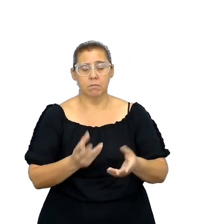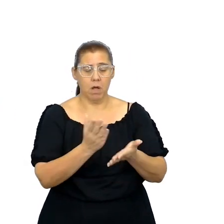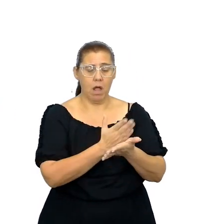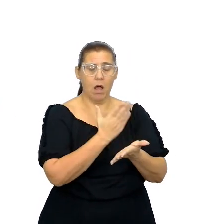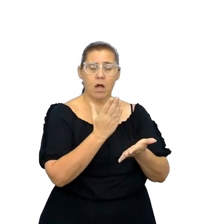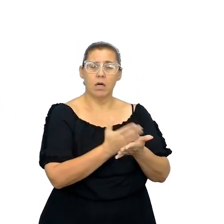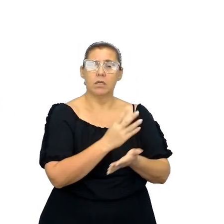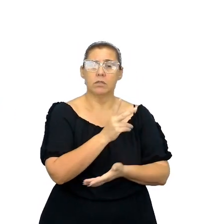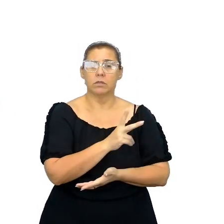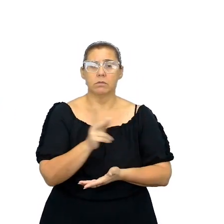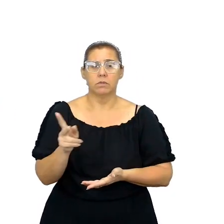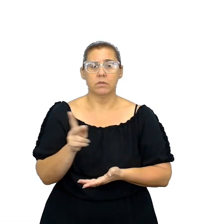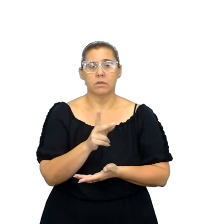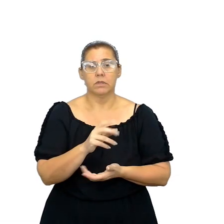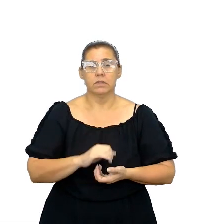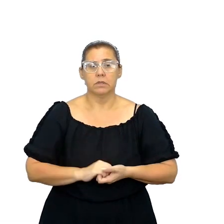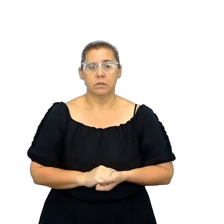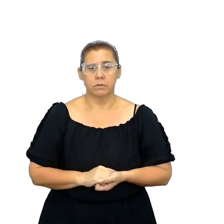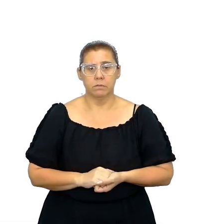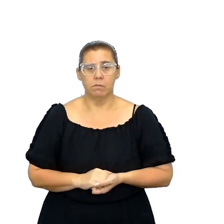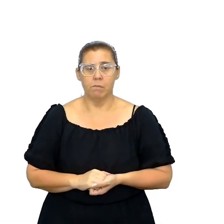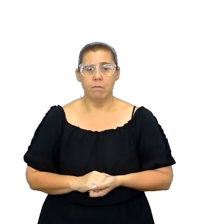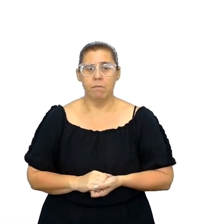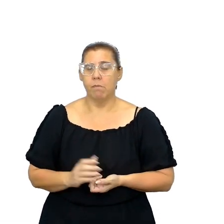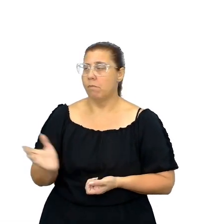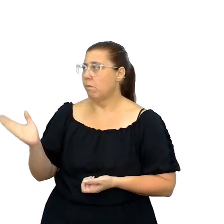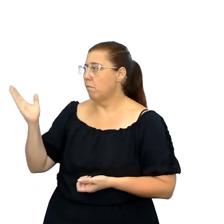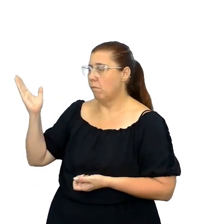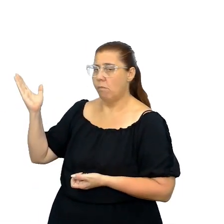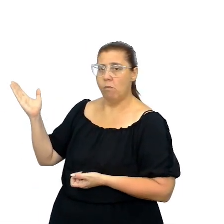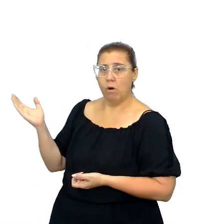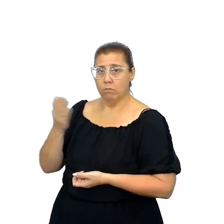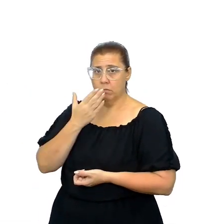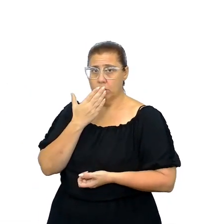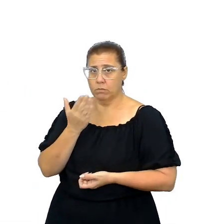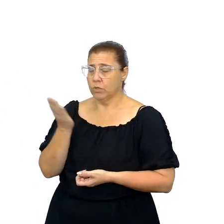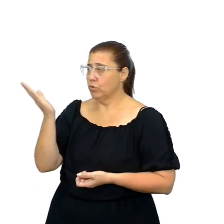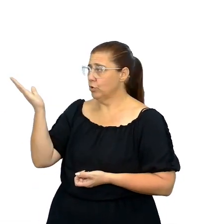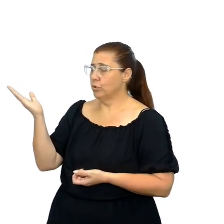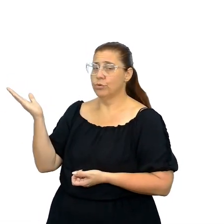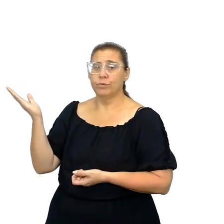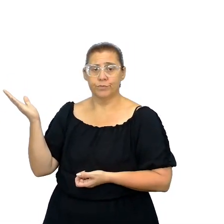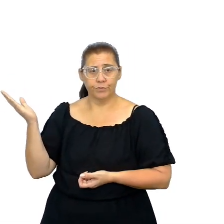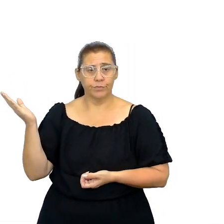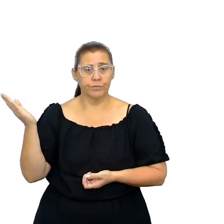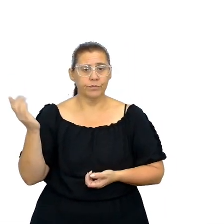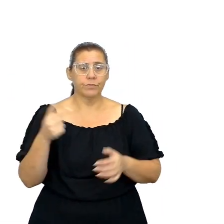professor. Aqui é uma carta de solicitação e provando, então,